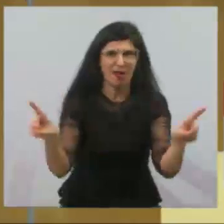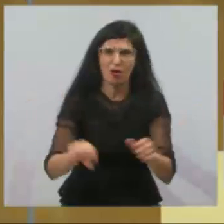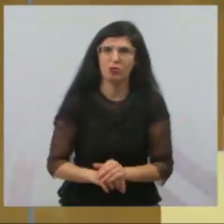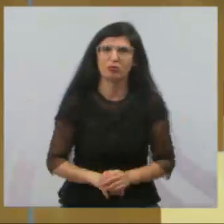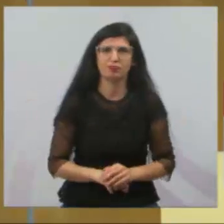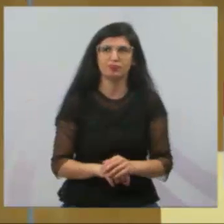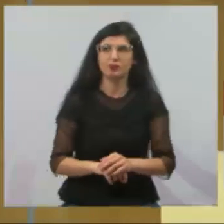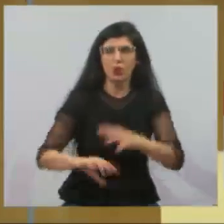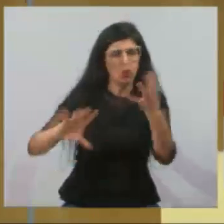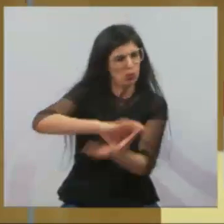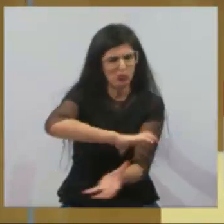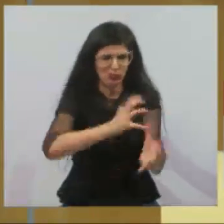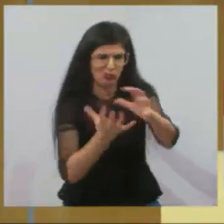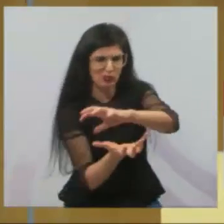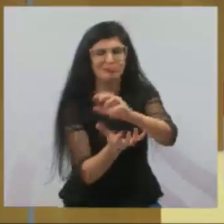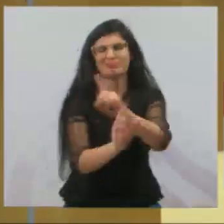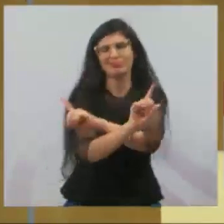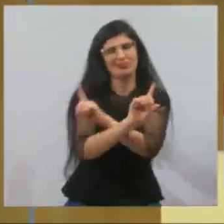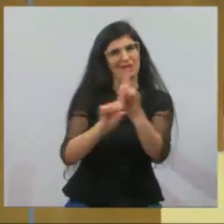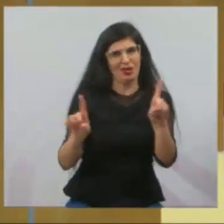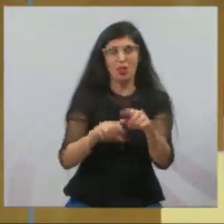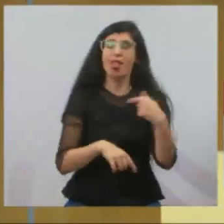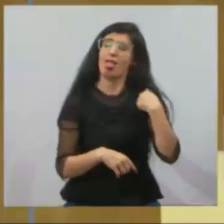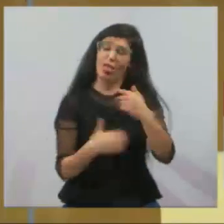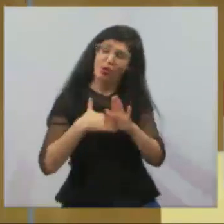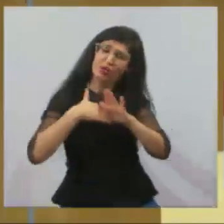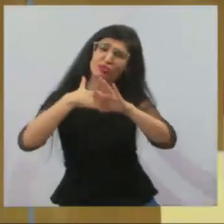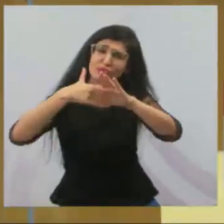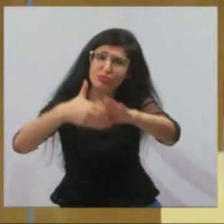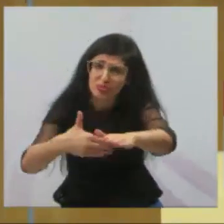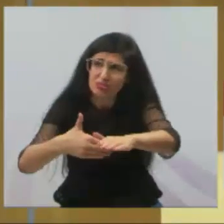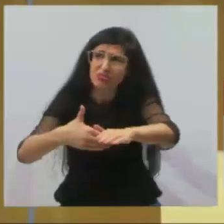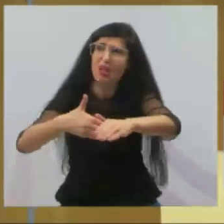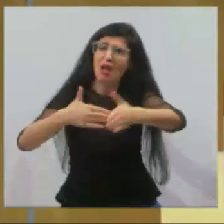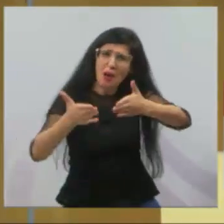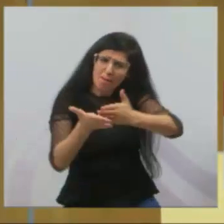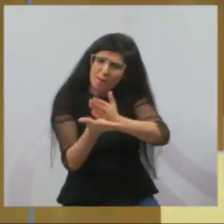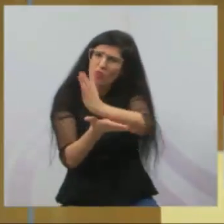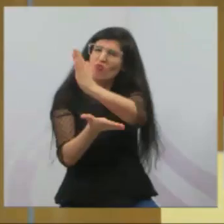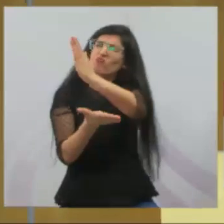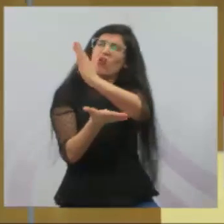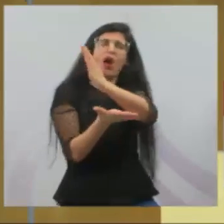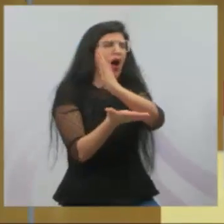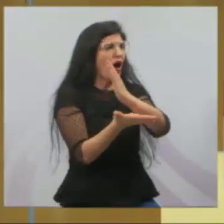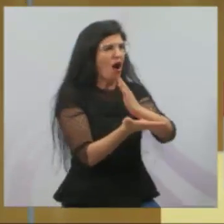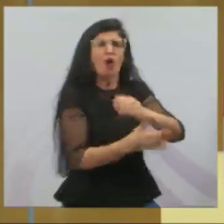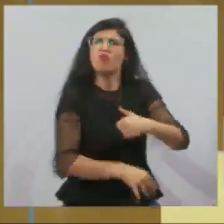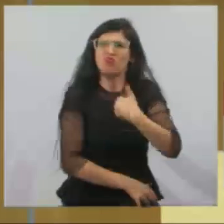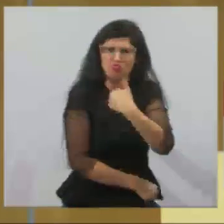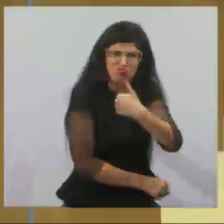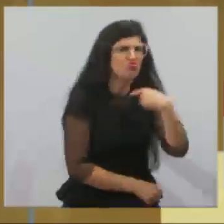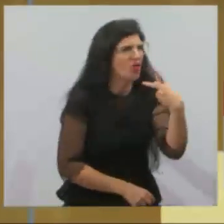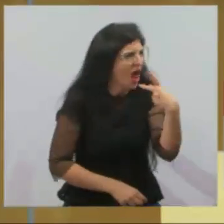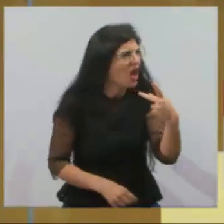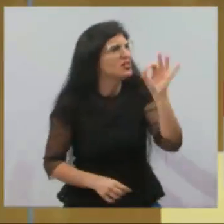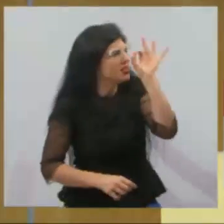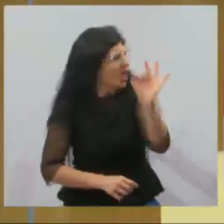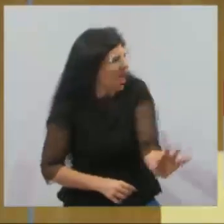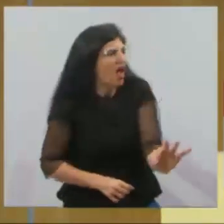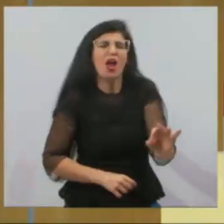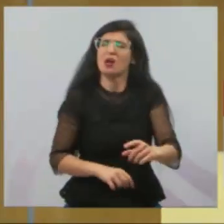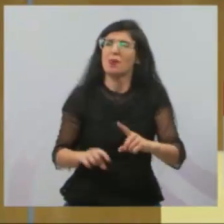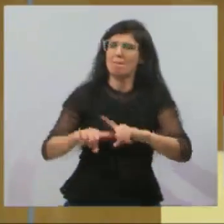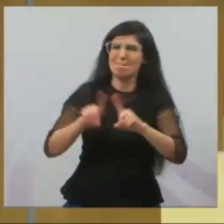feito, que eu também ajudei a aprovar, inclusive elogiei aqui nessa casa. Foi um avanço, mas nem todos